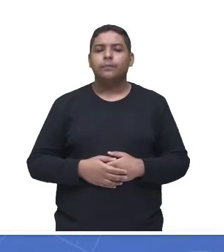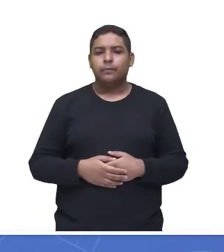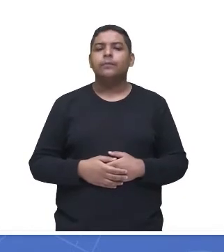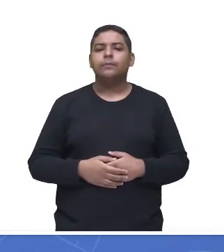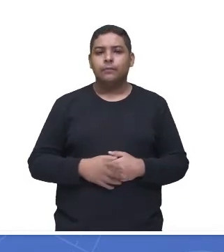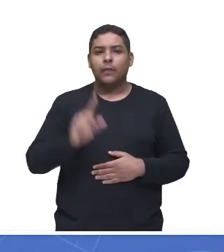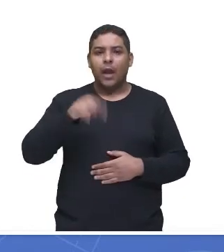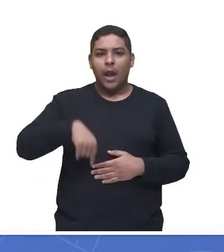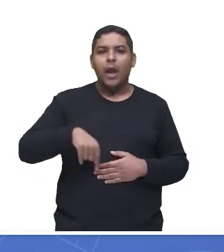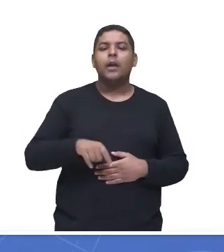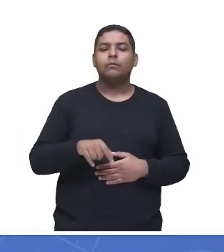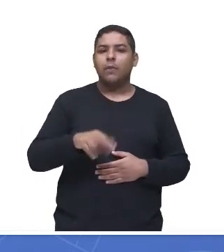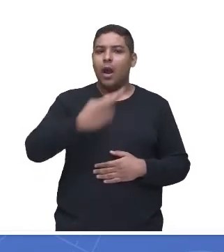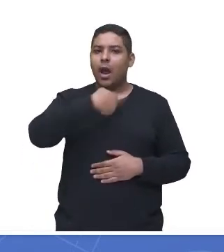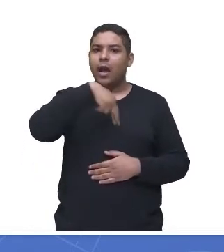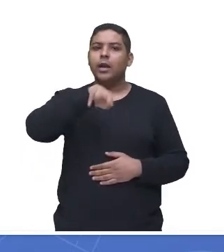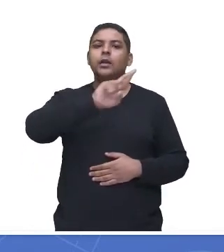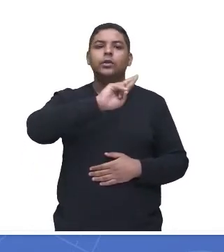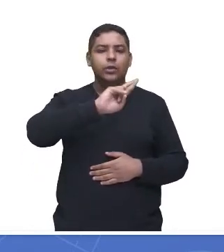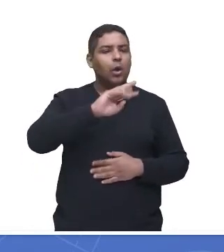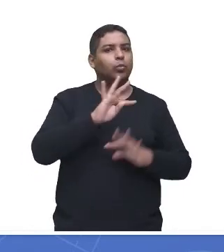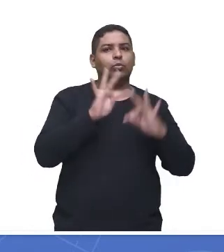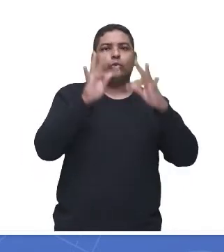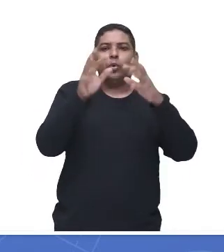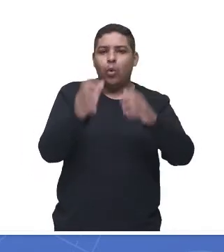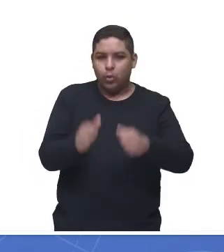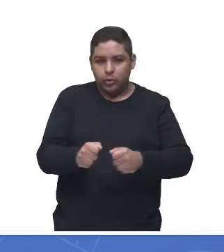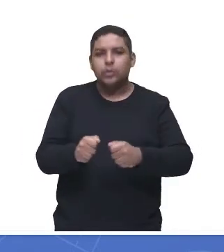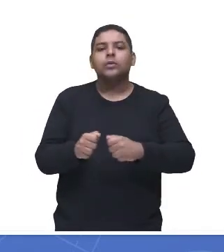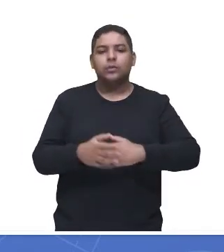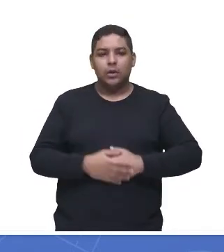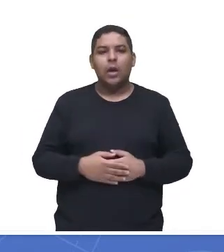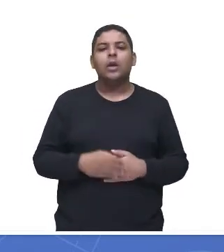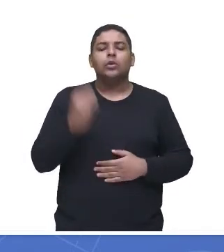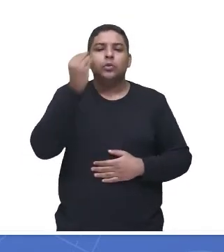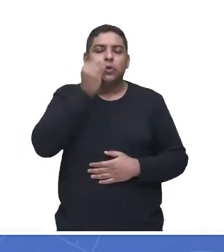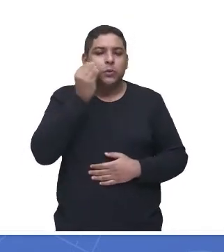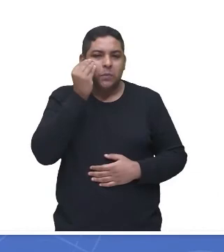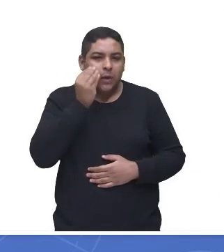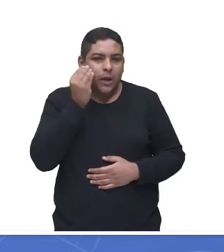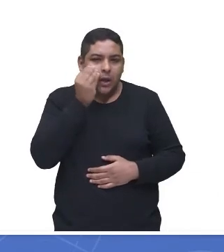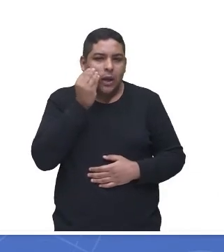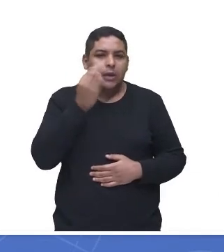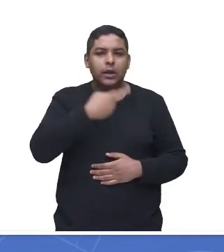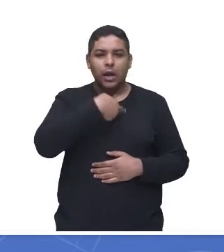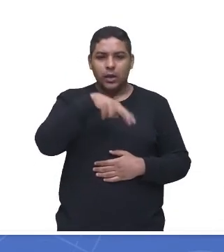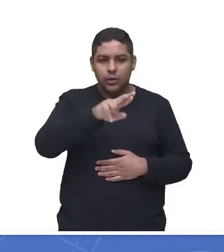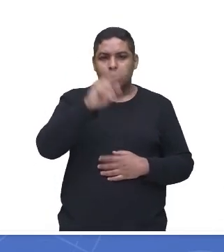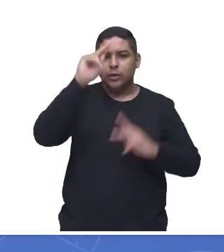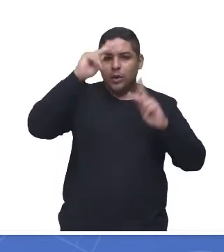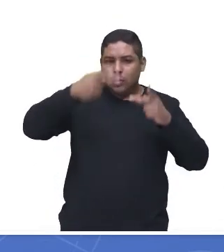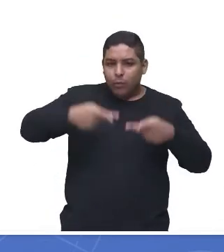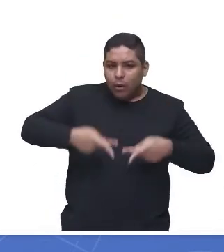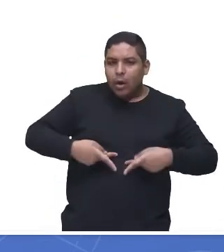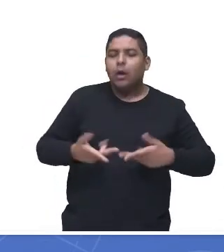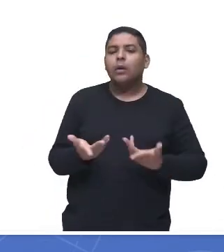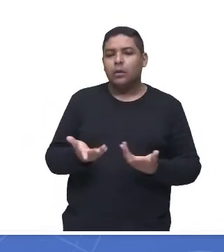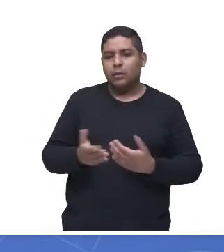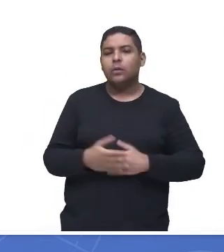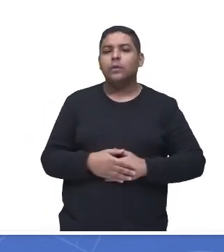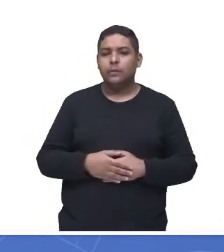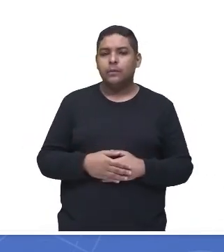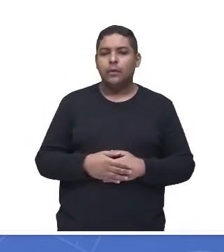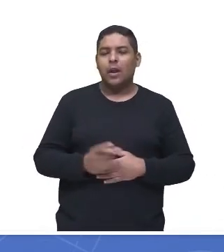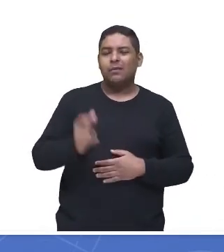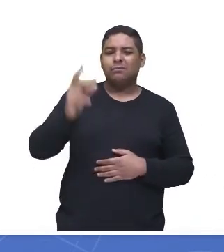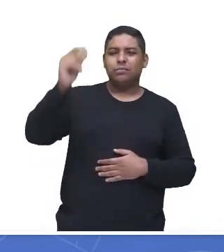as religiões, né? De todas as experiências que os homens, os seres humanos fizeram, desde o